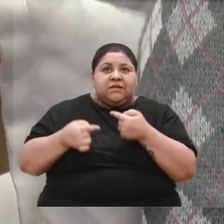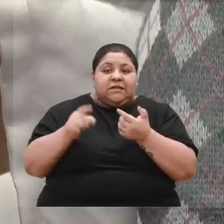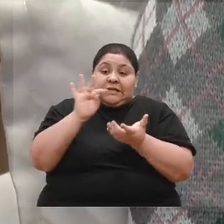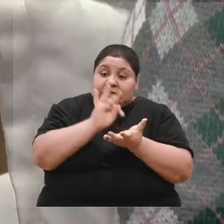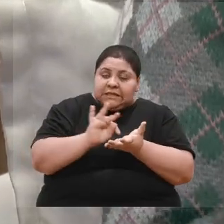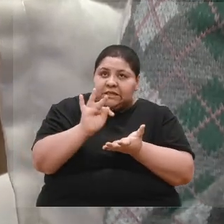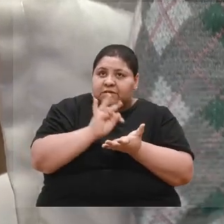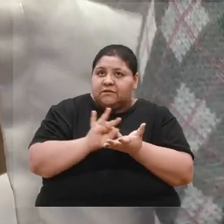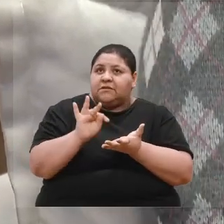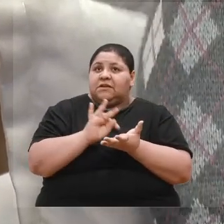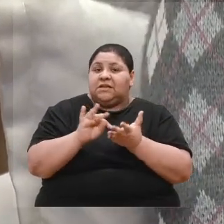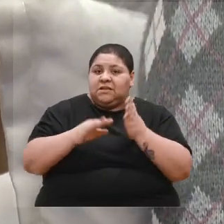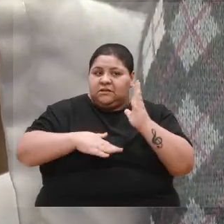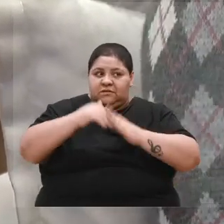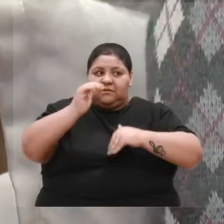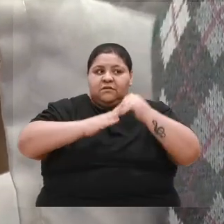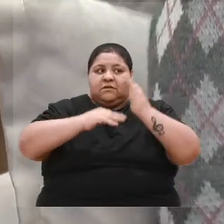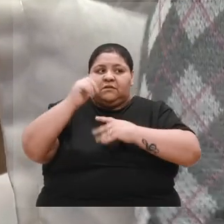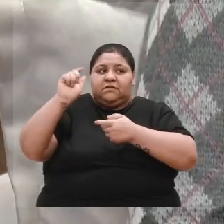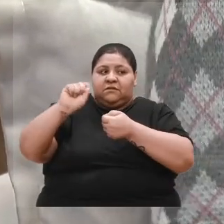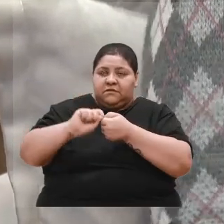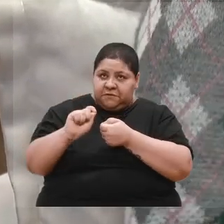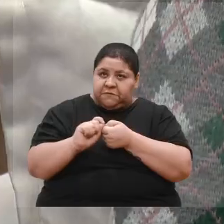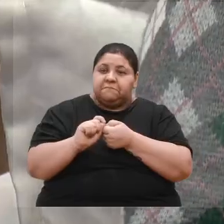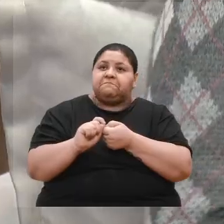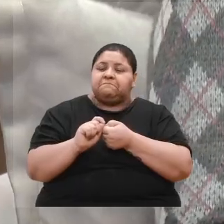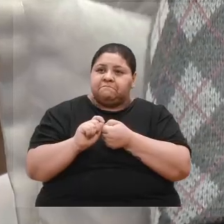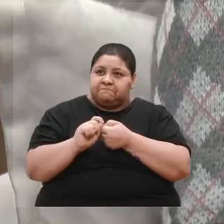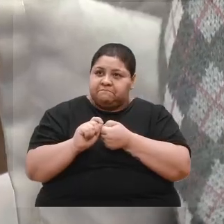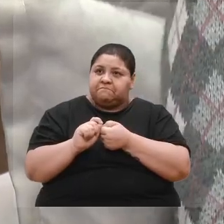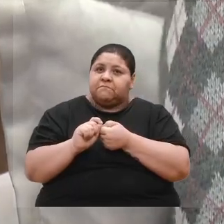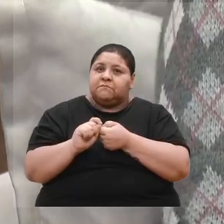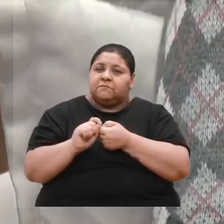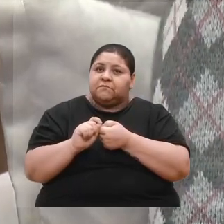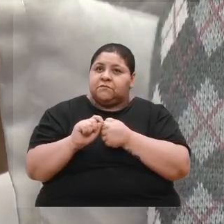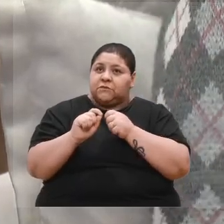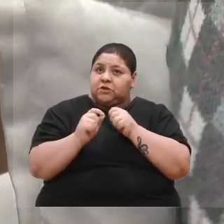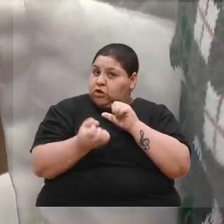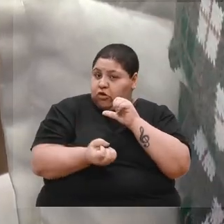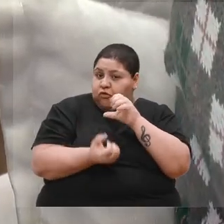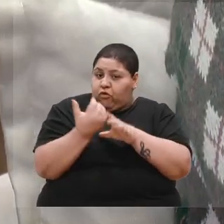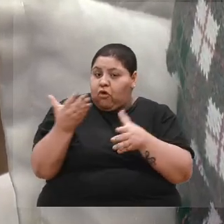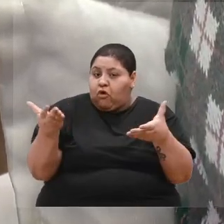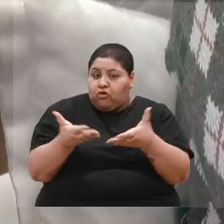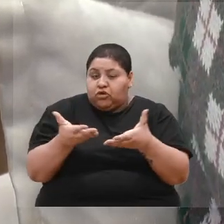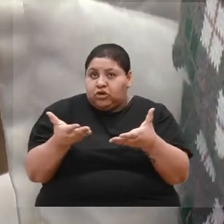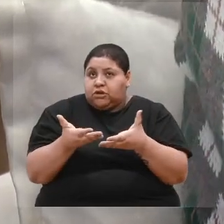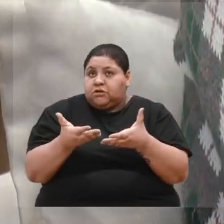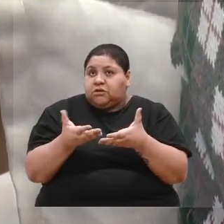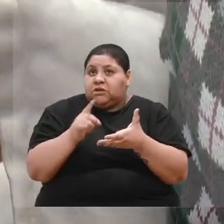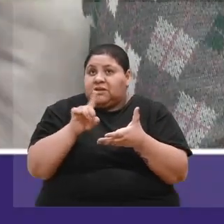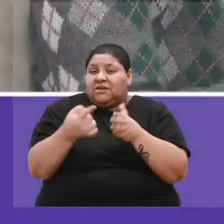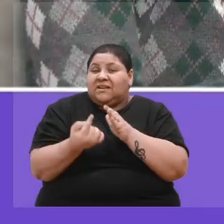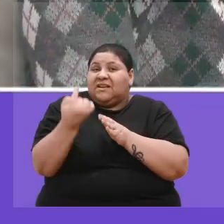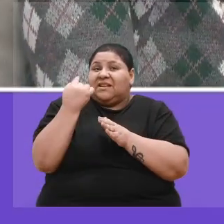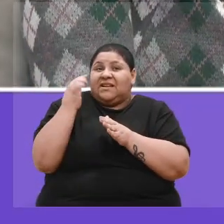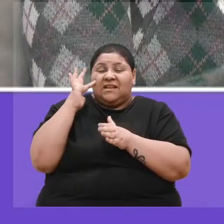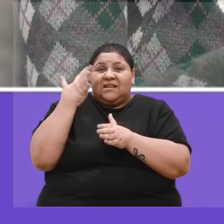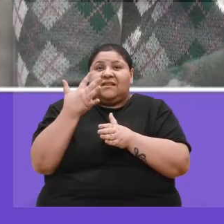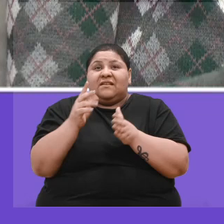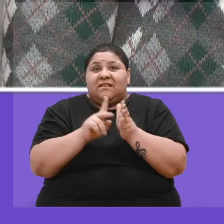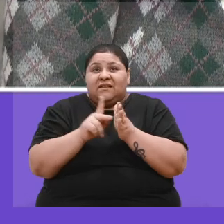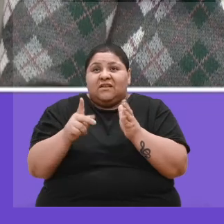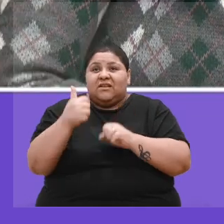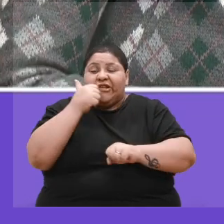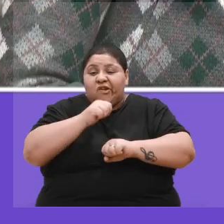discussões teóricas e na prática que a gente fazia que formou hoje coisas que já estão dadas, mas que não eram. A